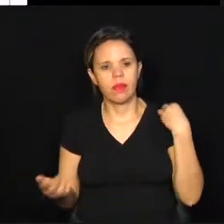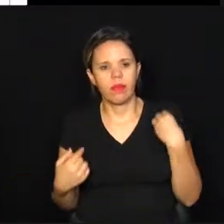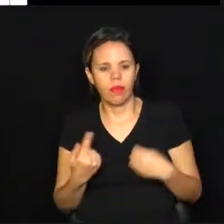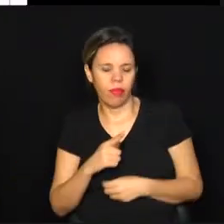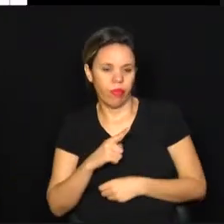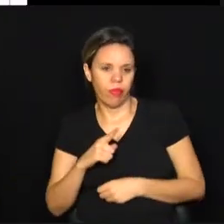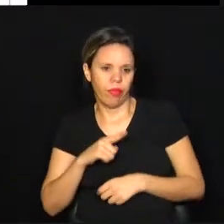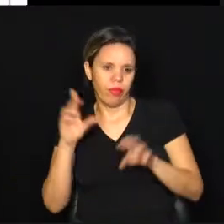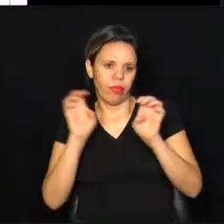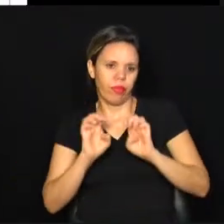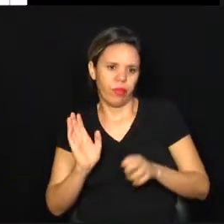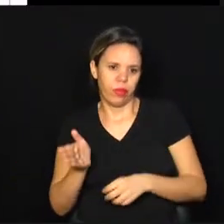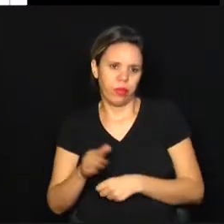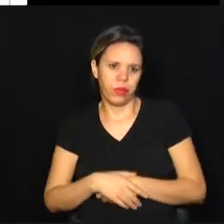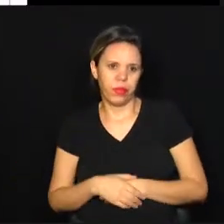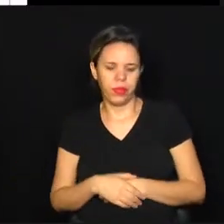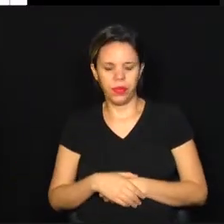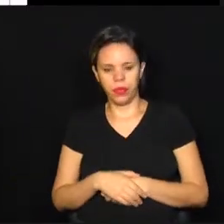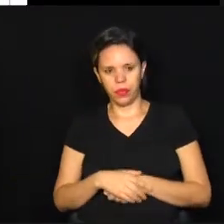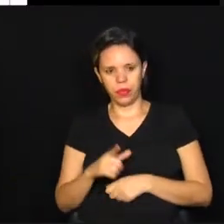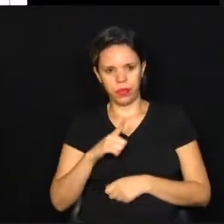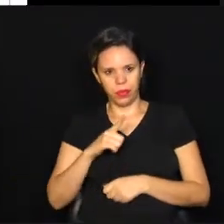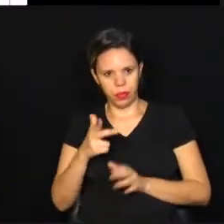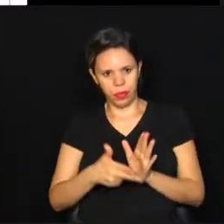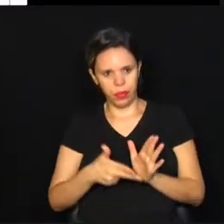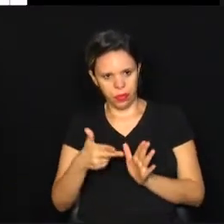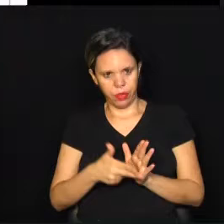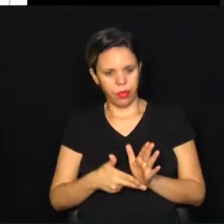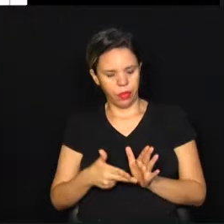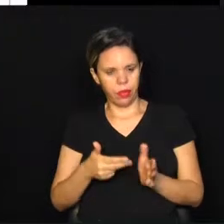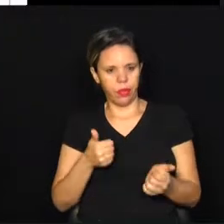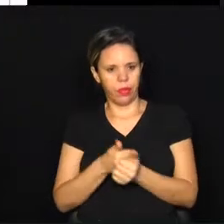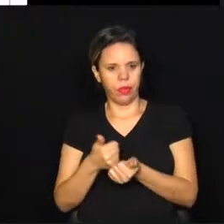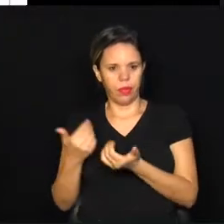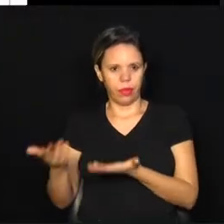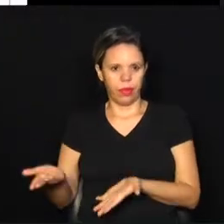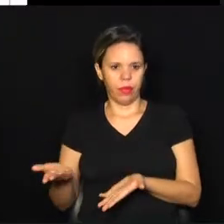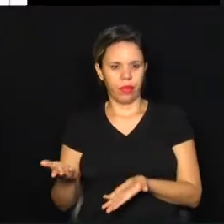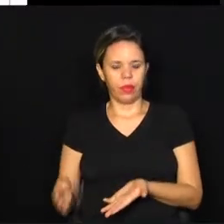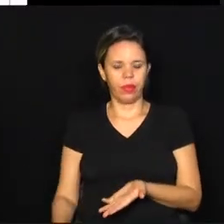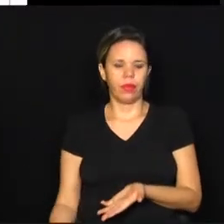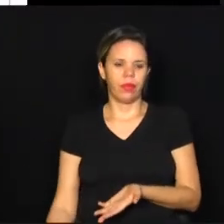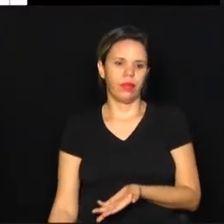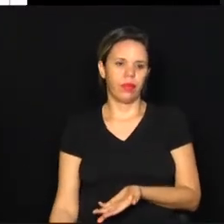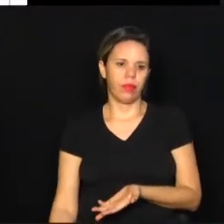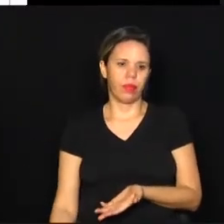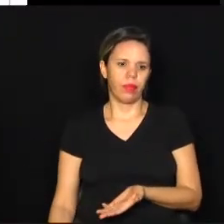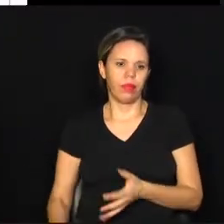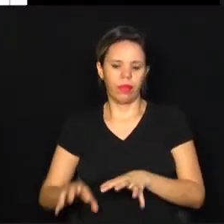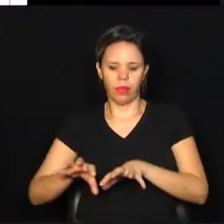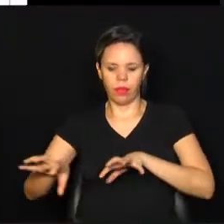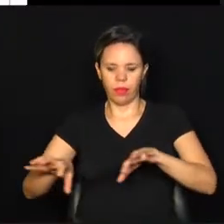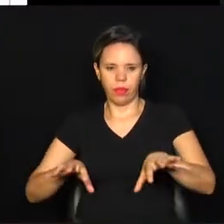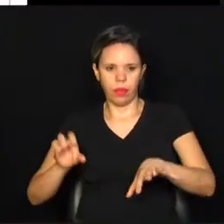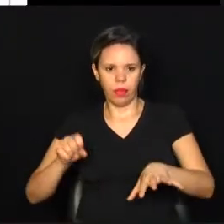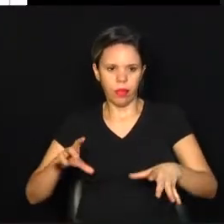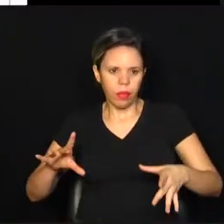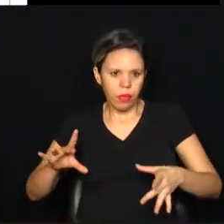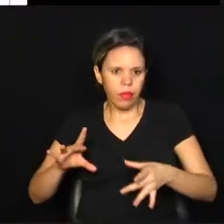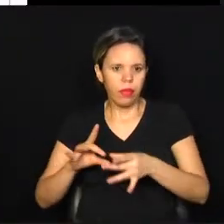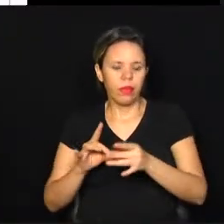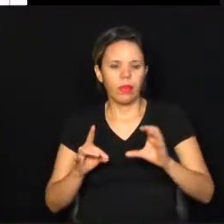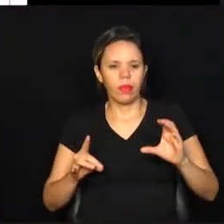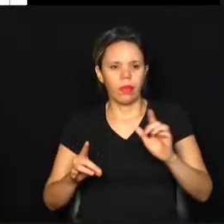tem de estrutura já. Então, a gente tem a ferrovia passando aqui do lado, que ela é fragmentadora e ela cinde o território do